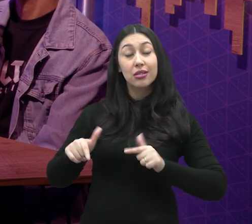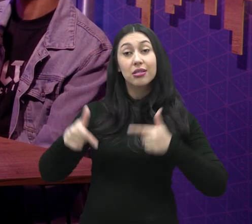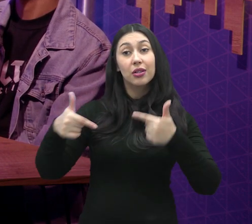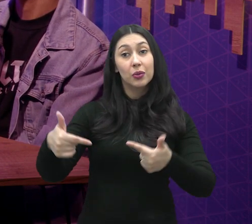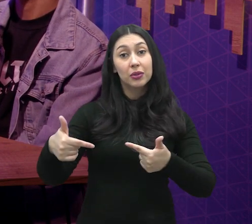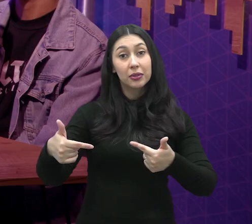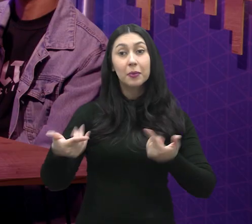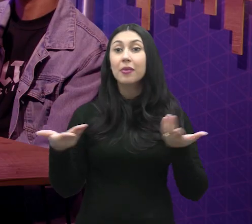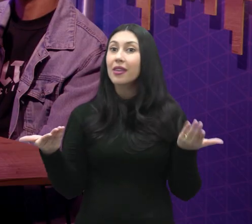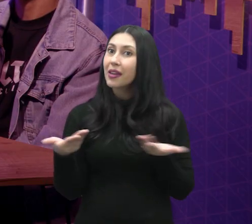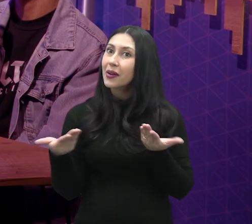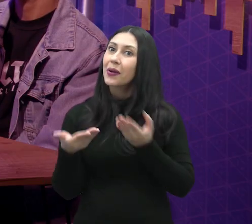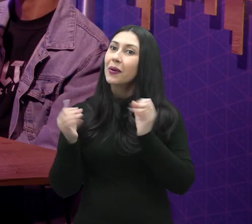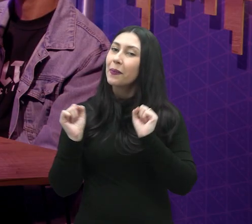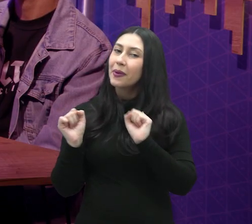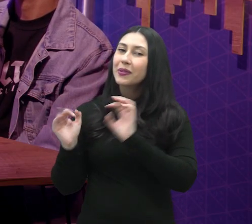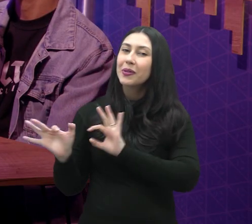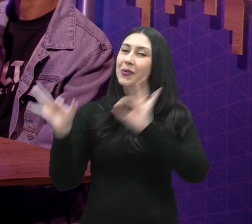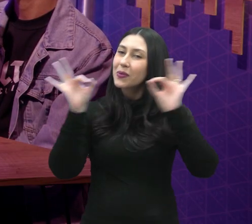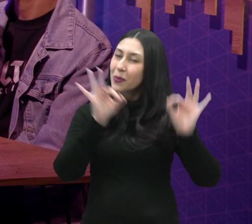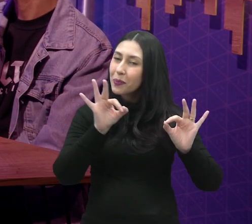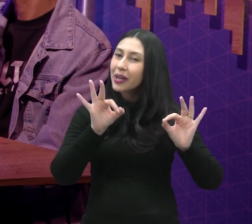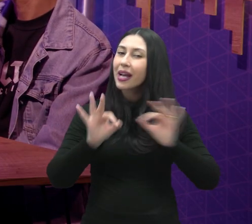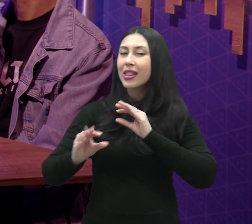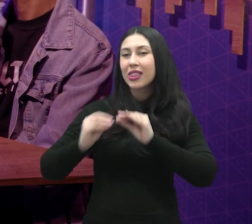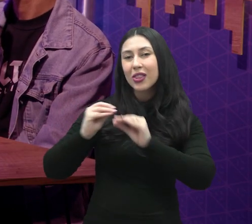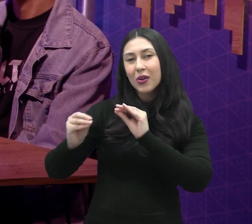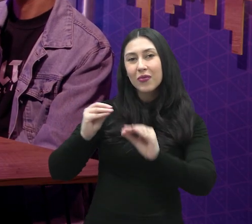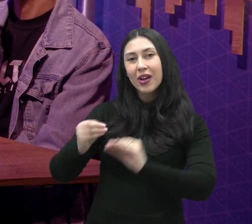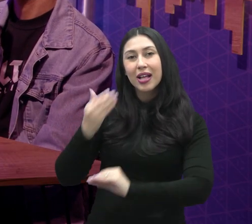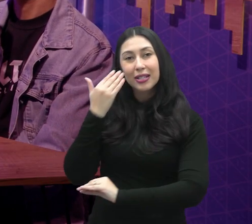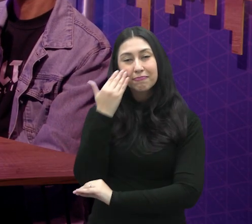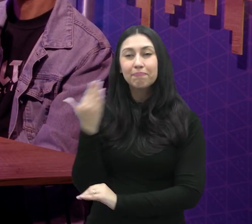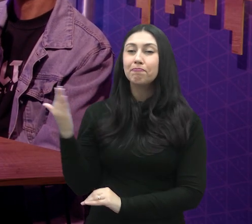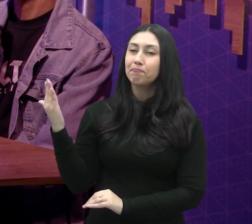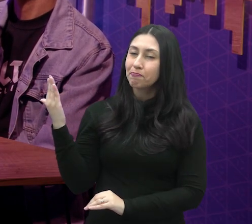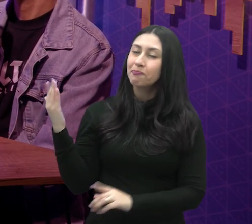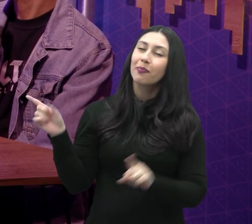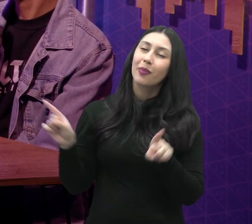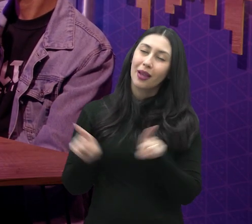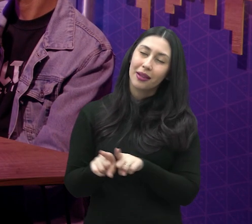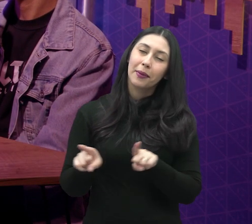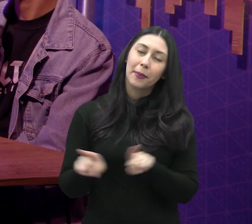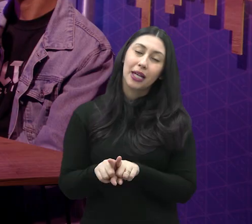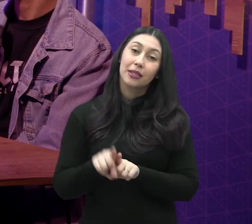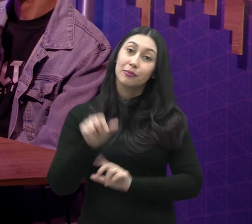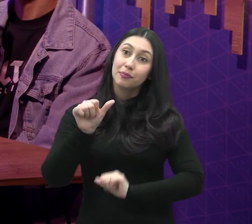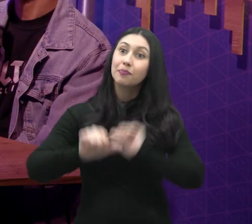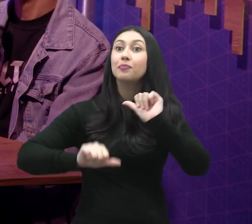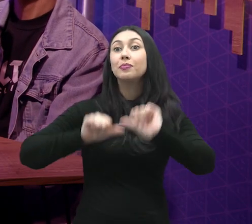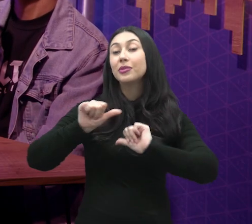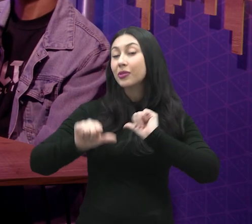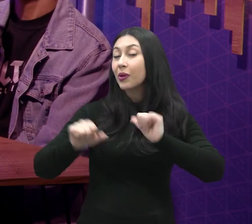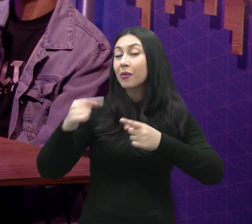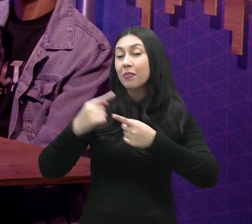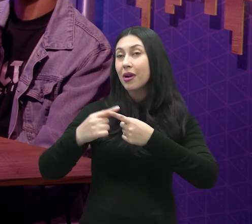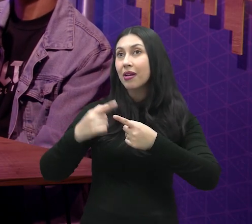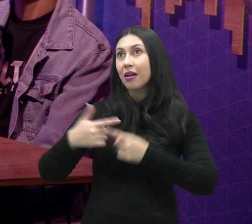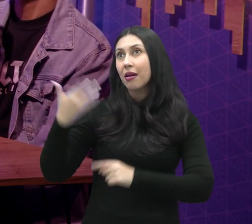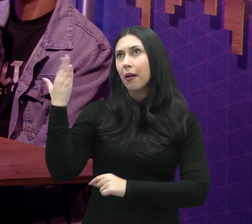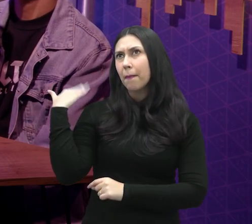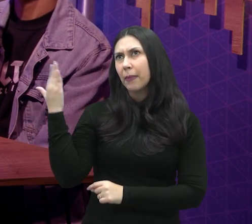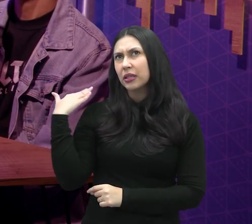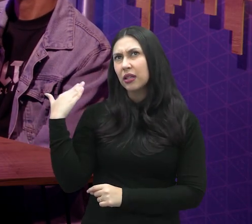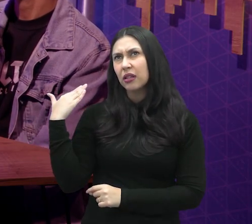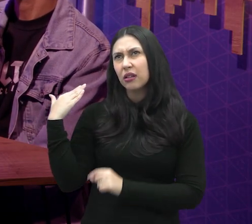histórica. E agora a gente pode acompanhar ela na nova versão de Vale Tudo, que também foi mudado, né? No caso, antigamente,